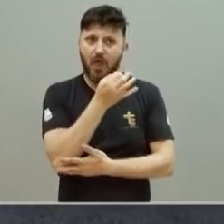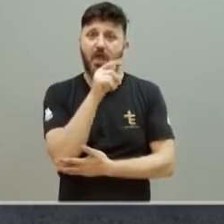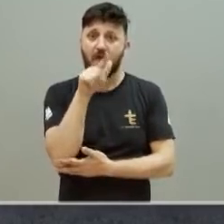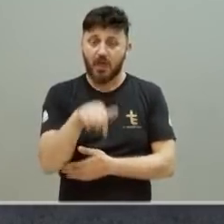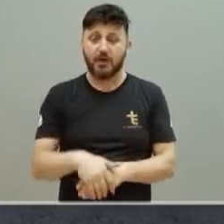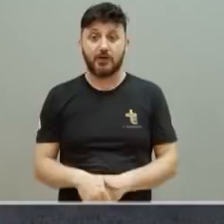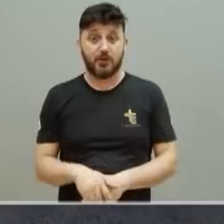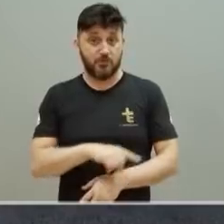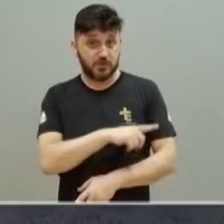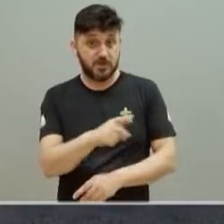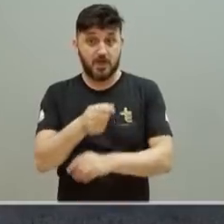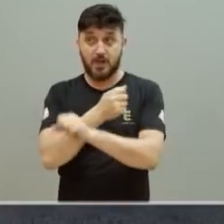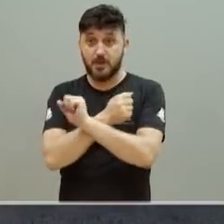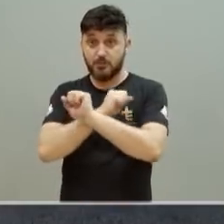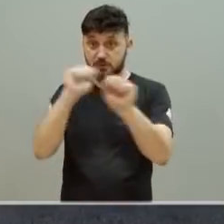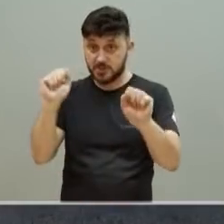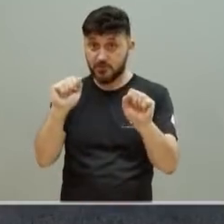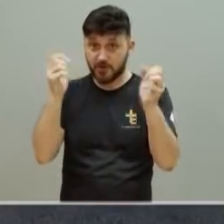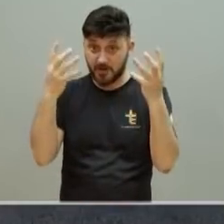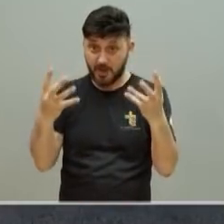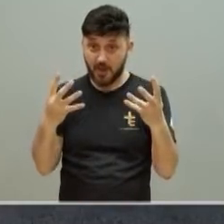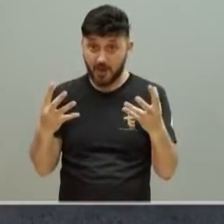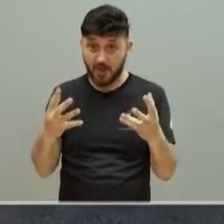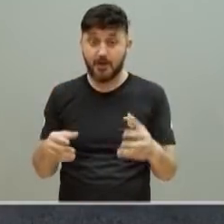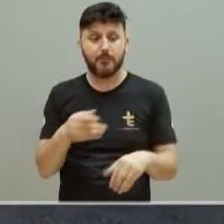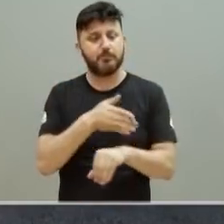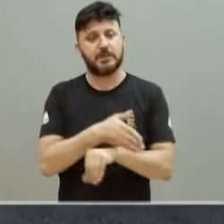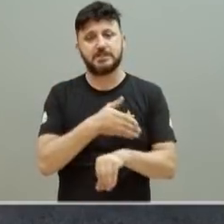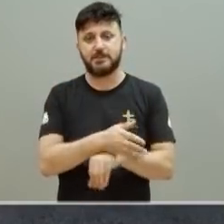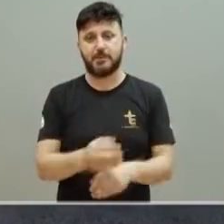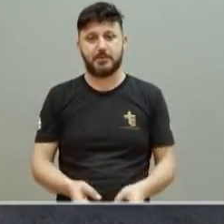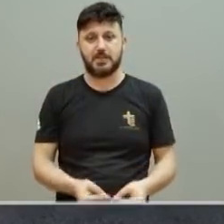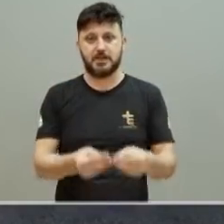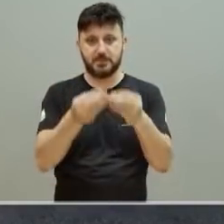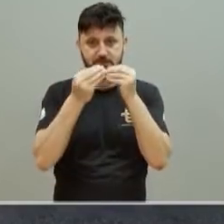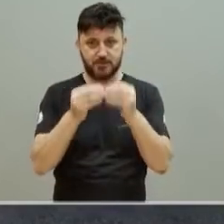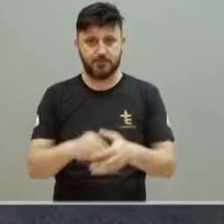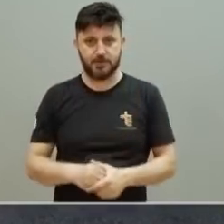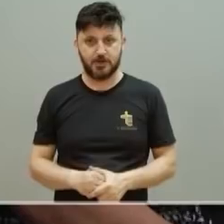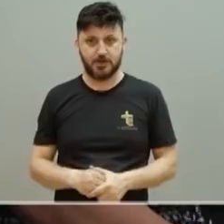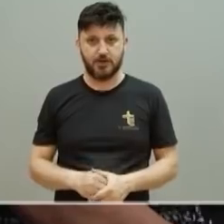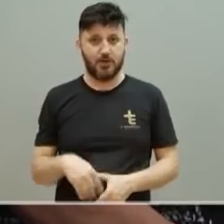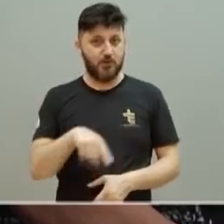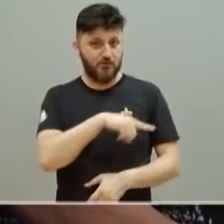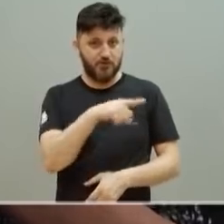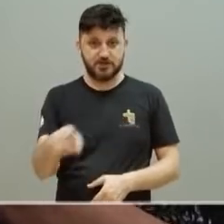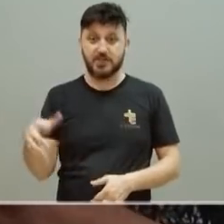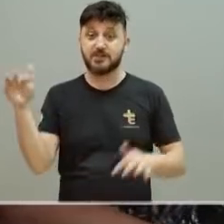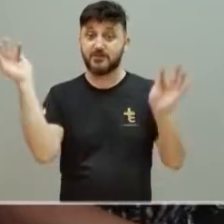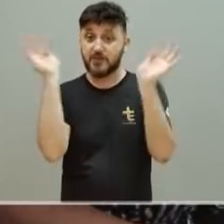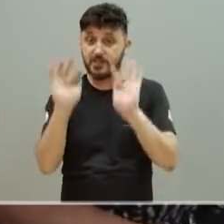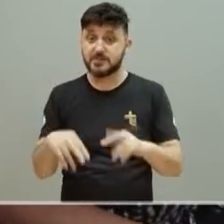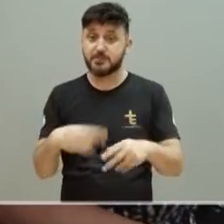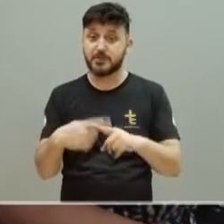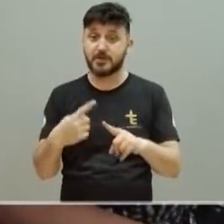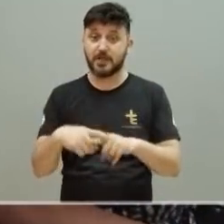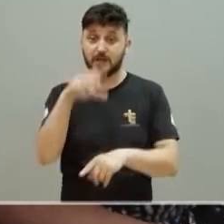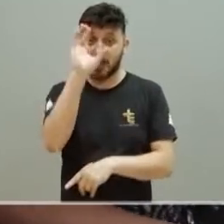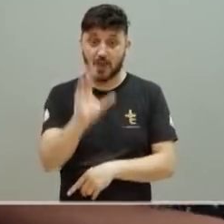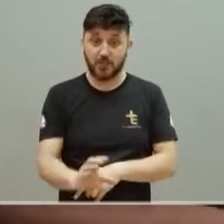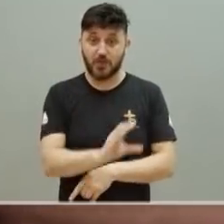Quer o impossível? Missa. Cutuca quem está do seu lado e diga: seja feliz por ser católico.